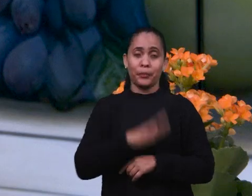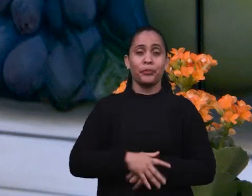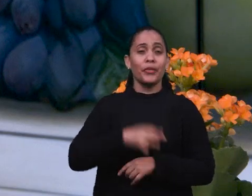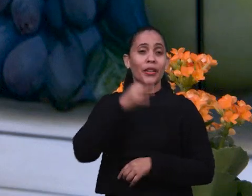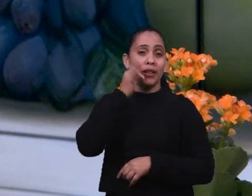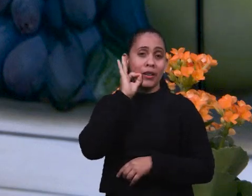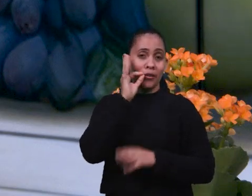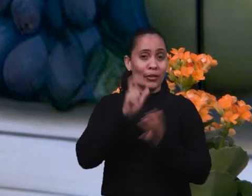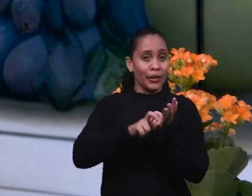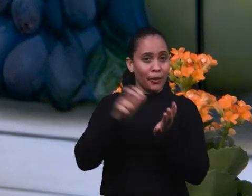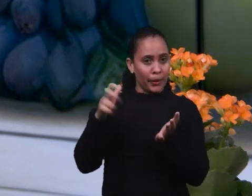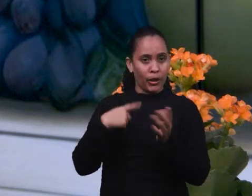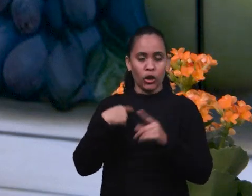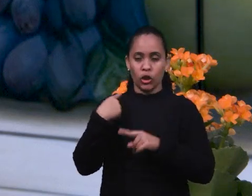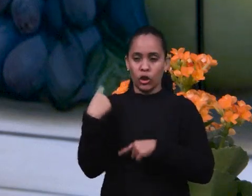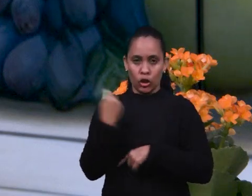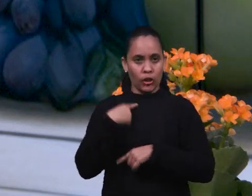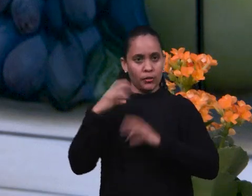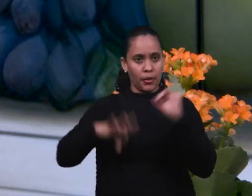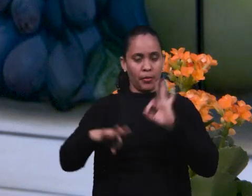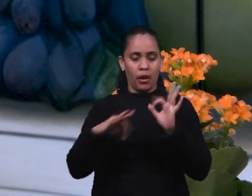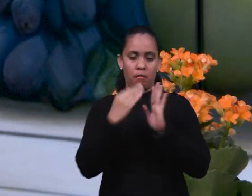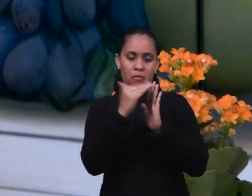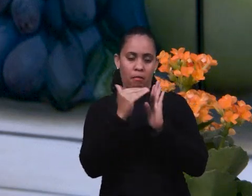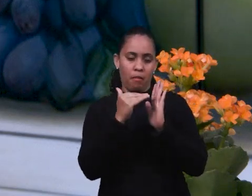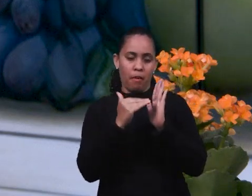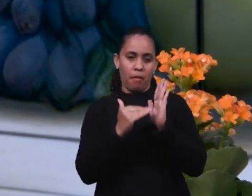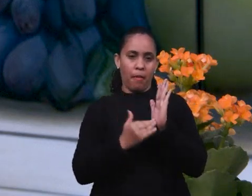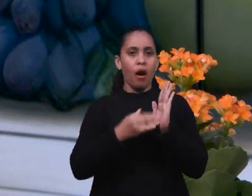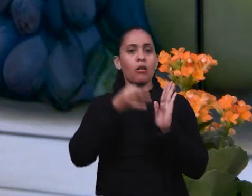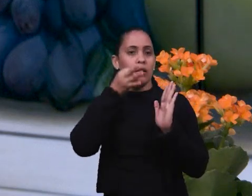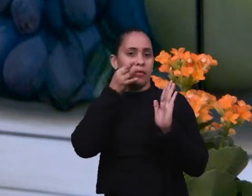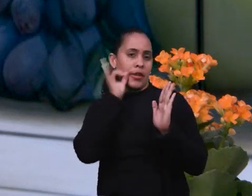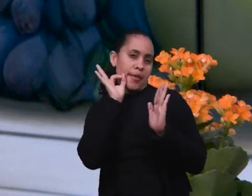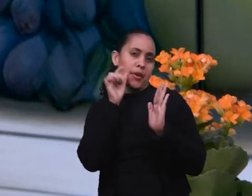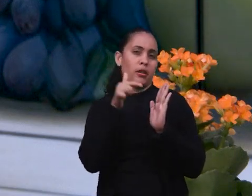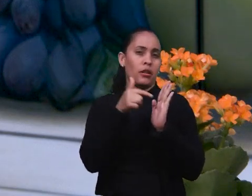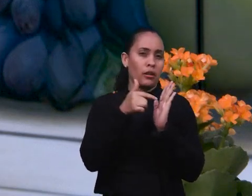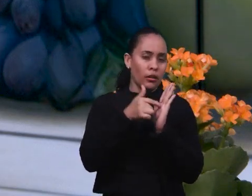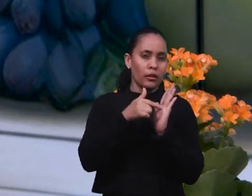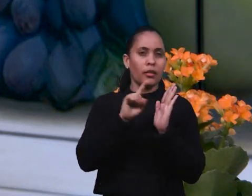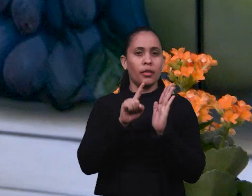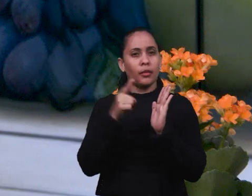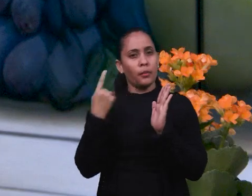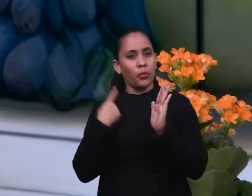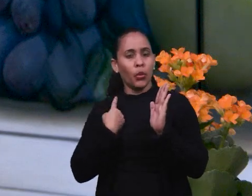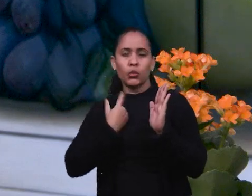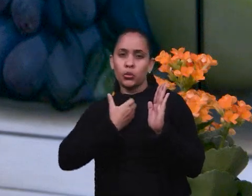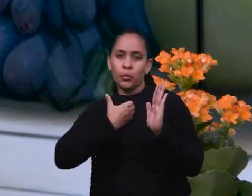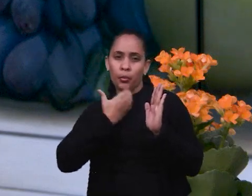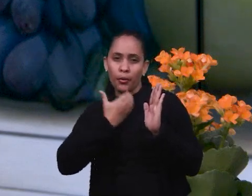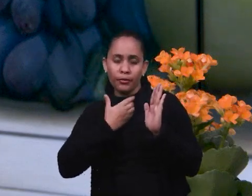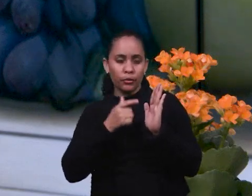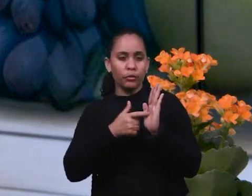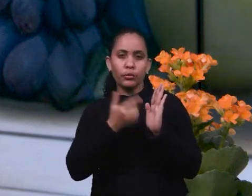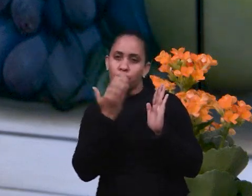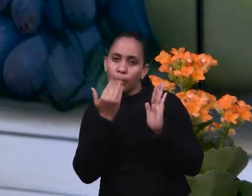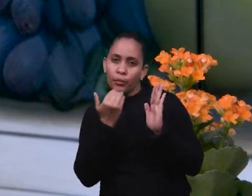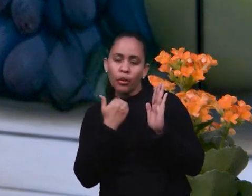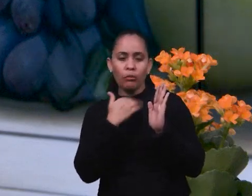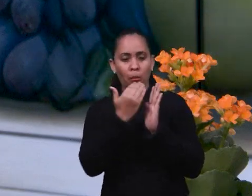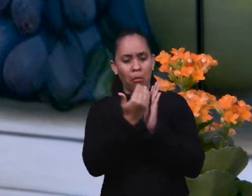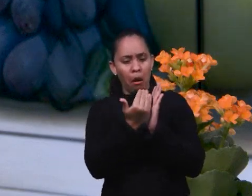né? Então, quando a gente fez o planejamento alimentar dele, a gente meio que fracionou todos aqueles nutrientes,